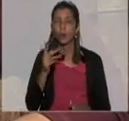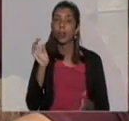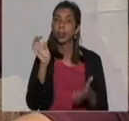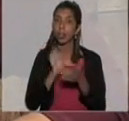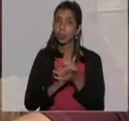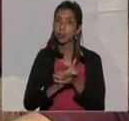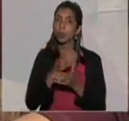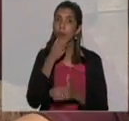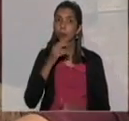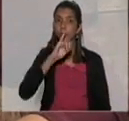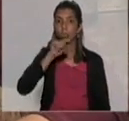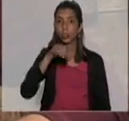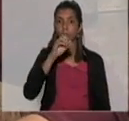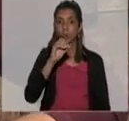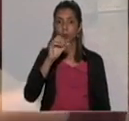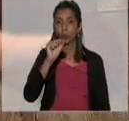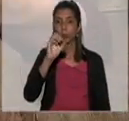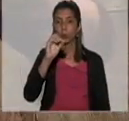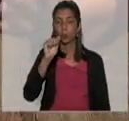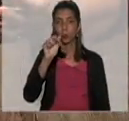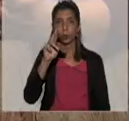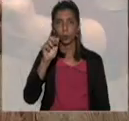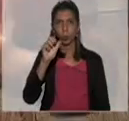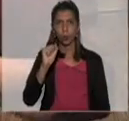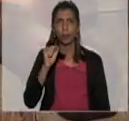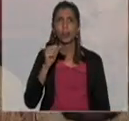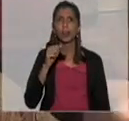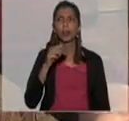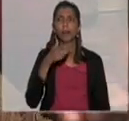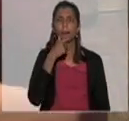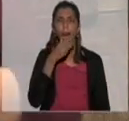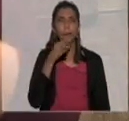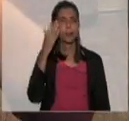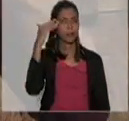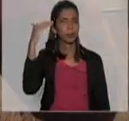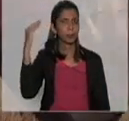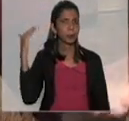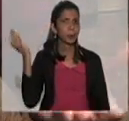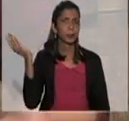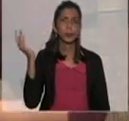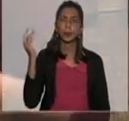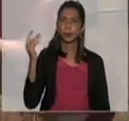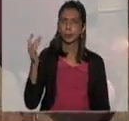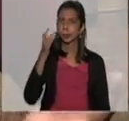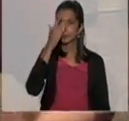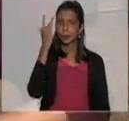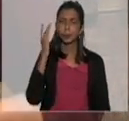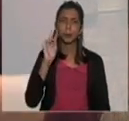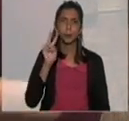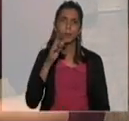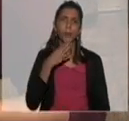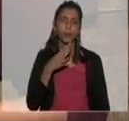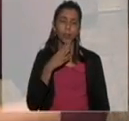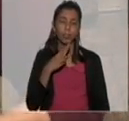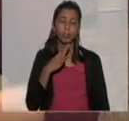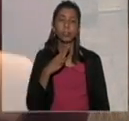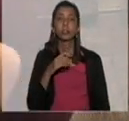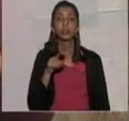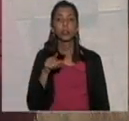vida bons você foi casada com Jô Soares que é uma pessoa muito conhecida um homem que de muita popularidade